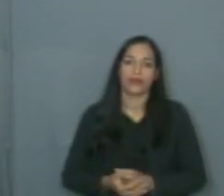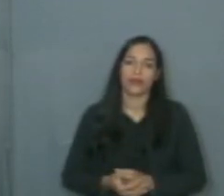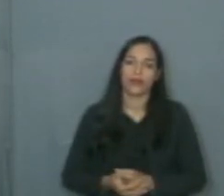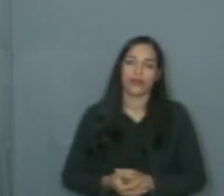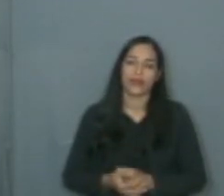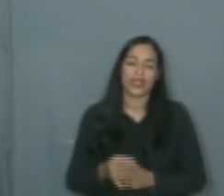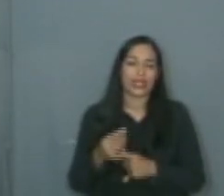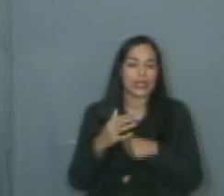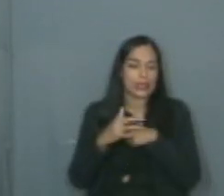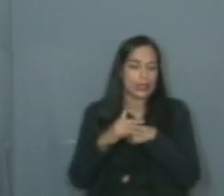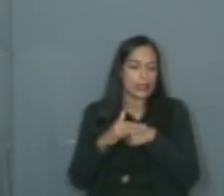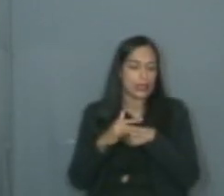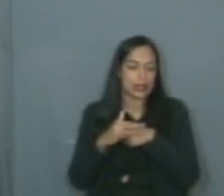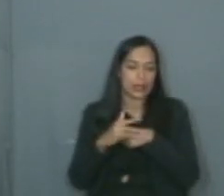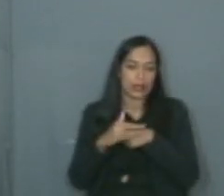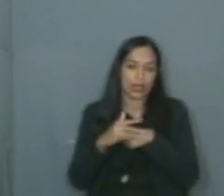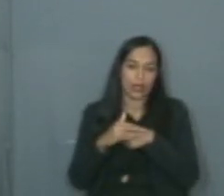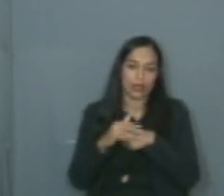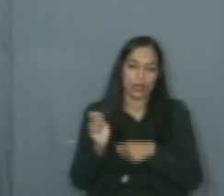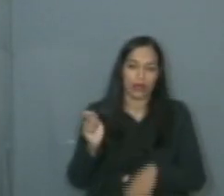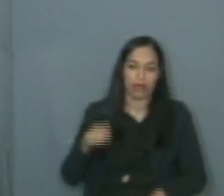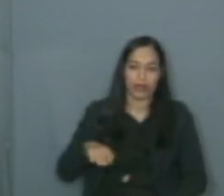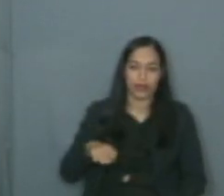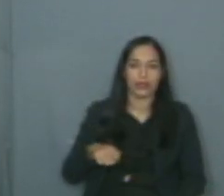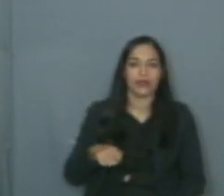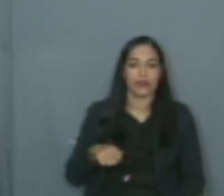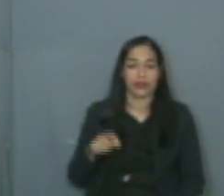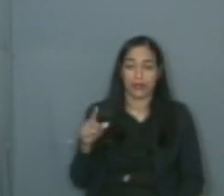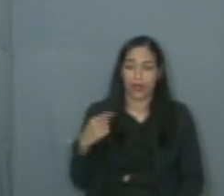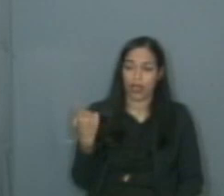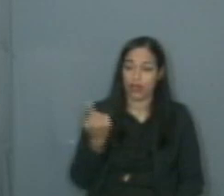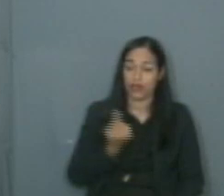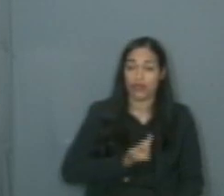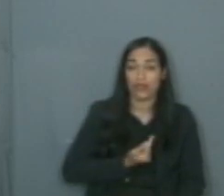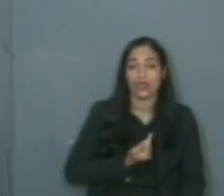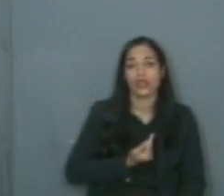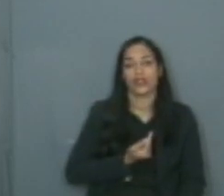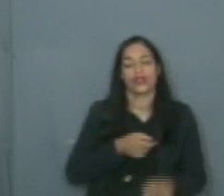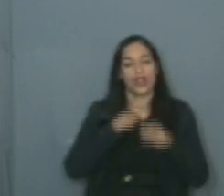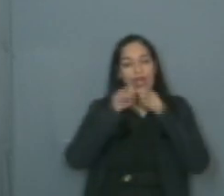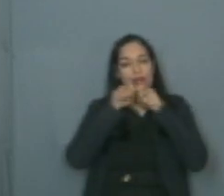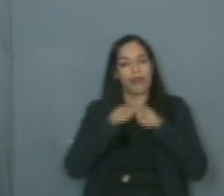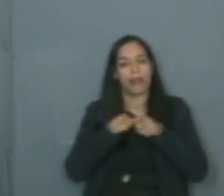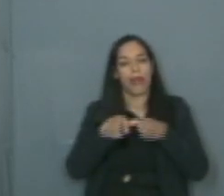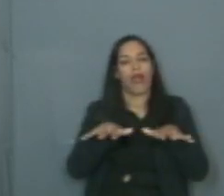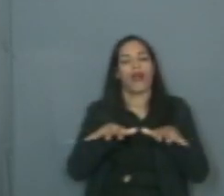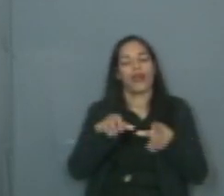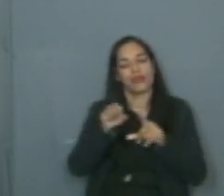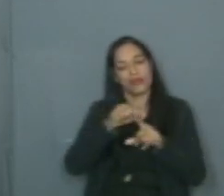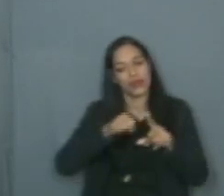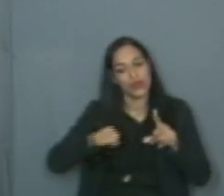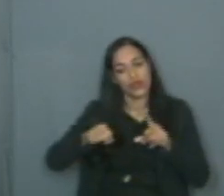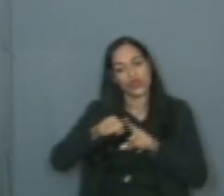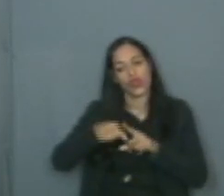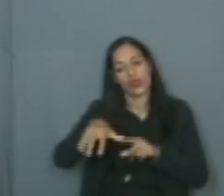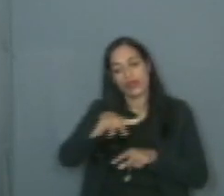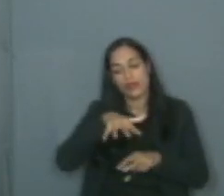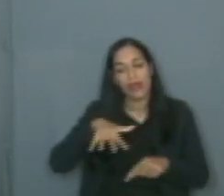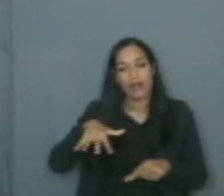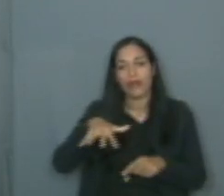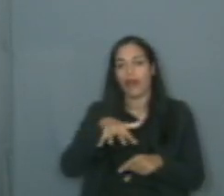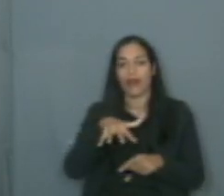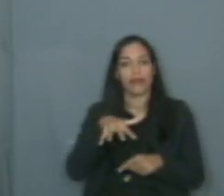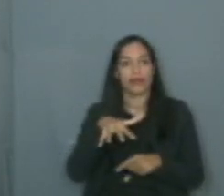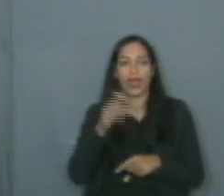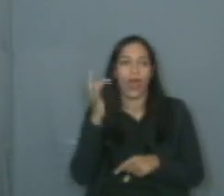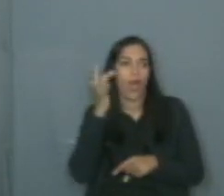pouco adoecida. Sabia? A gente está reverberando algo para a sociedade que eu acho que não está